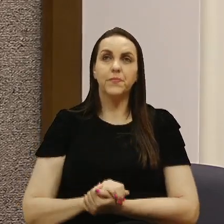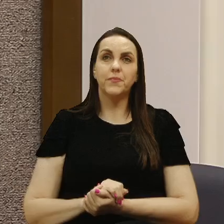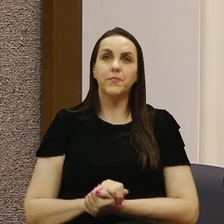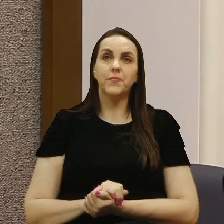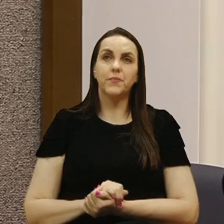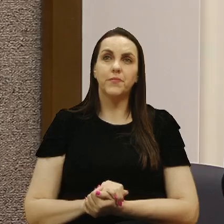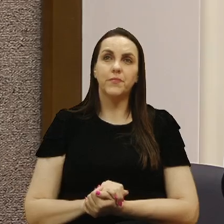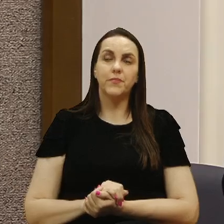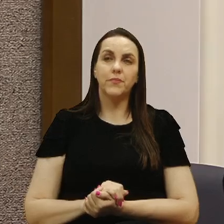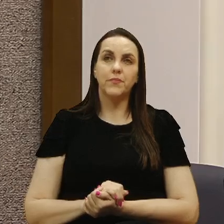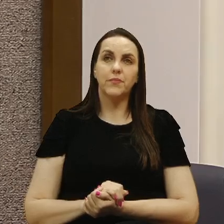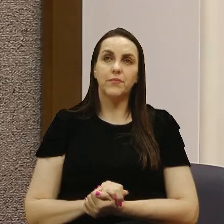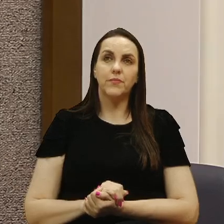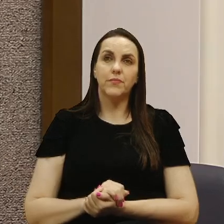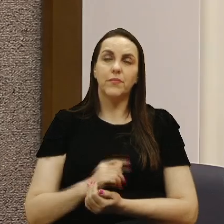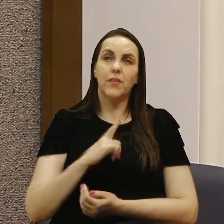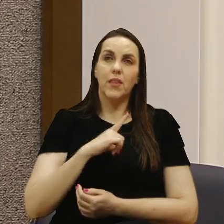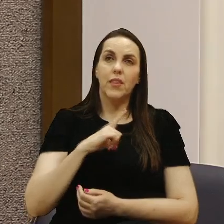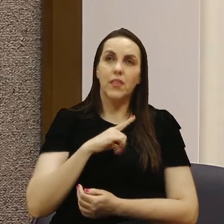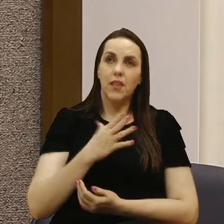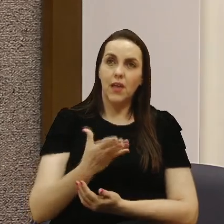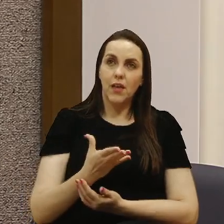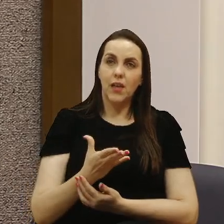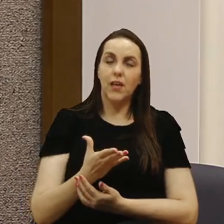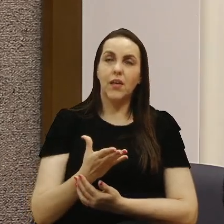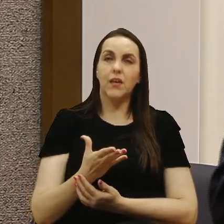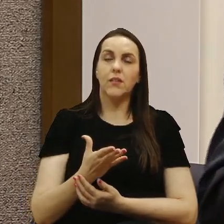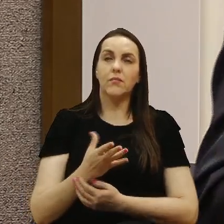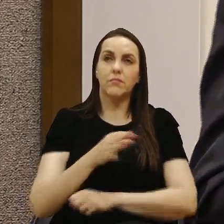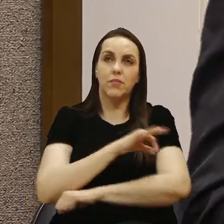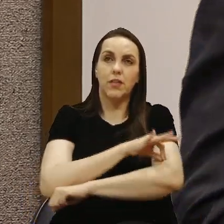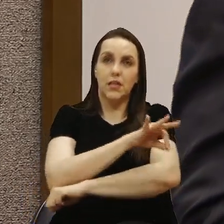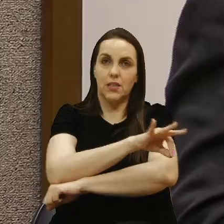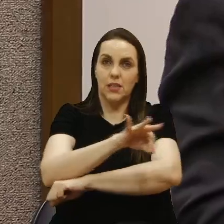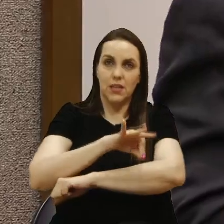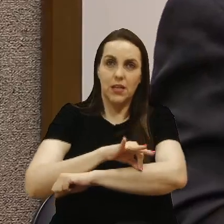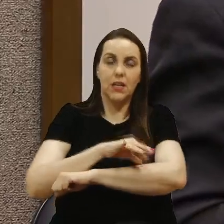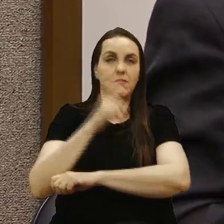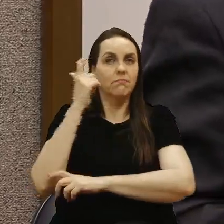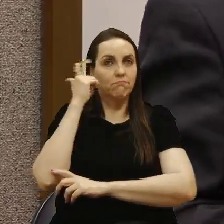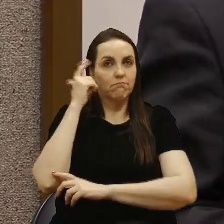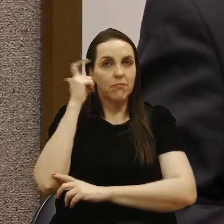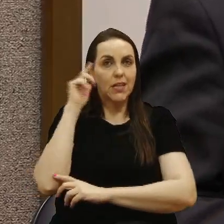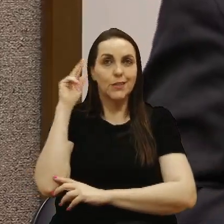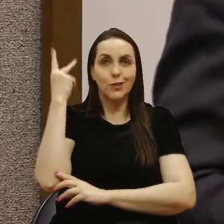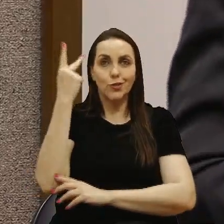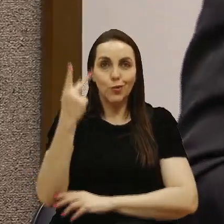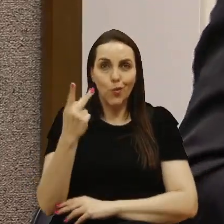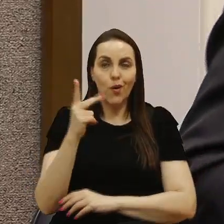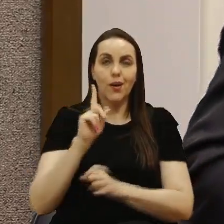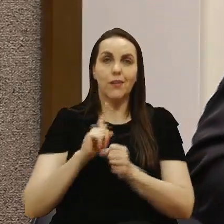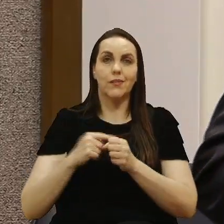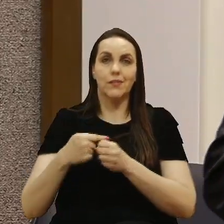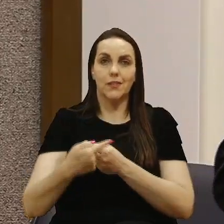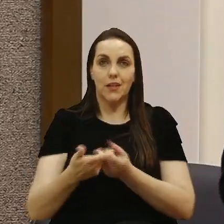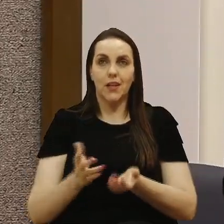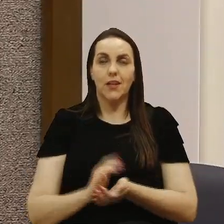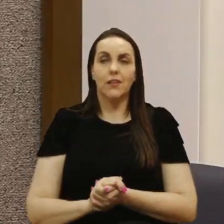Vão ter um arquiteto que pense na história da cidade, na história